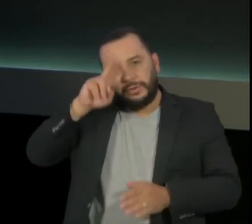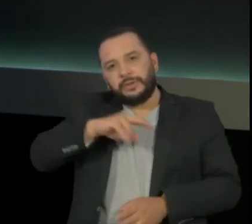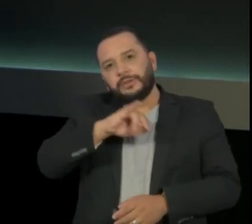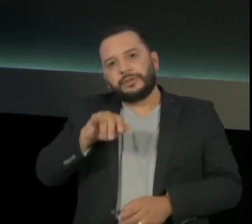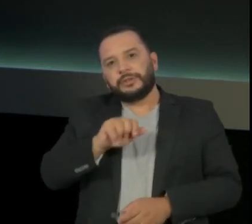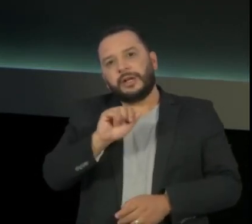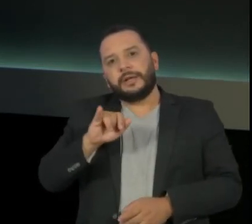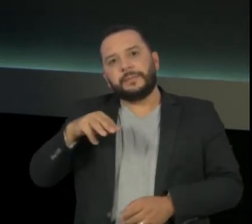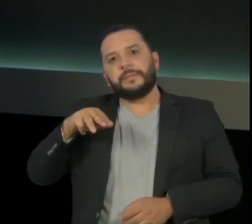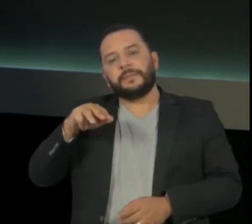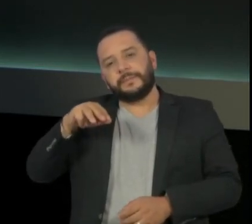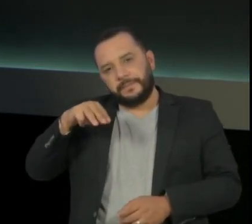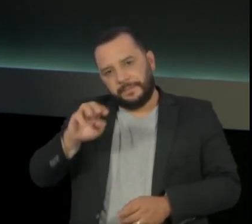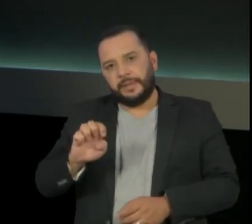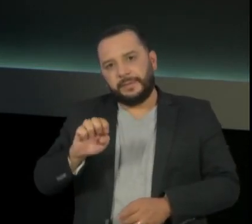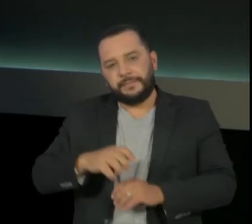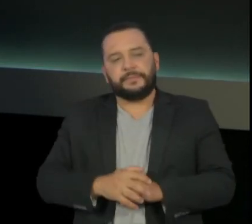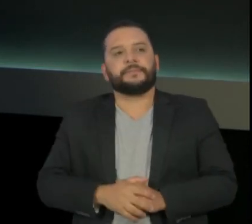Professor Jaime Pinsky,